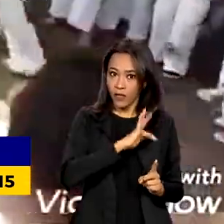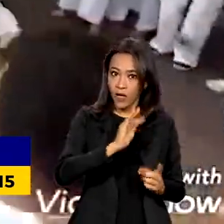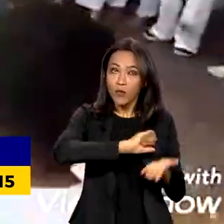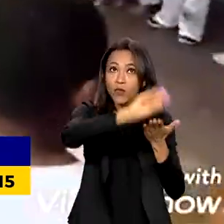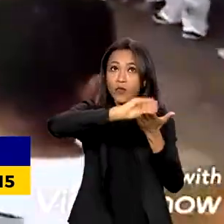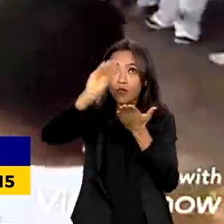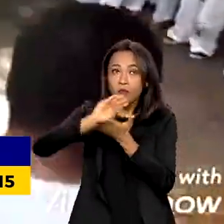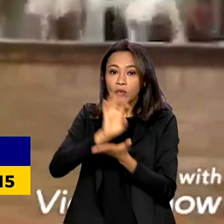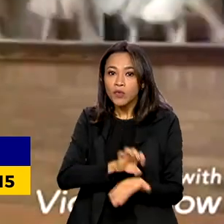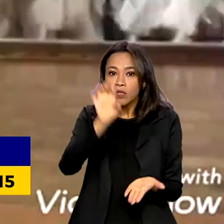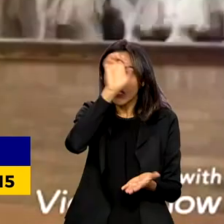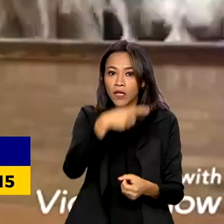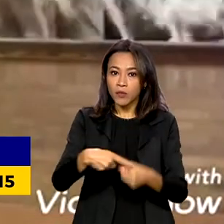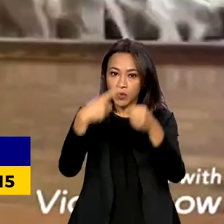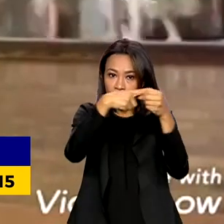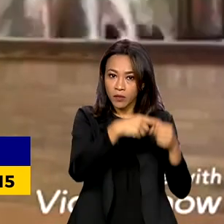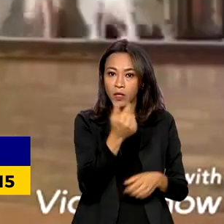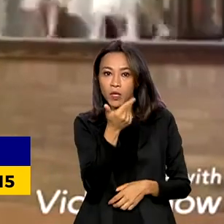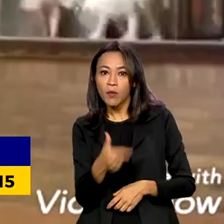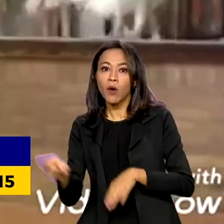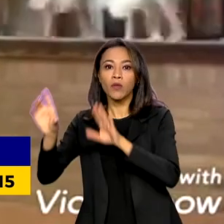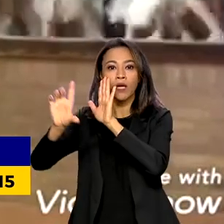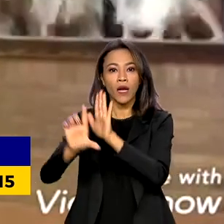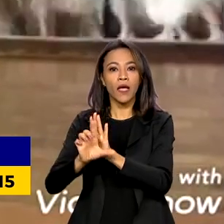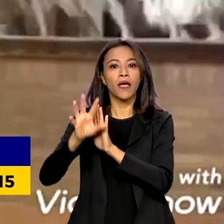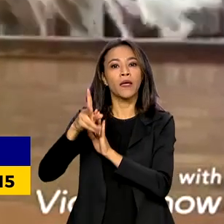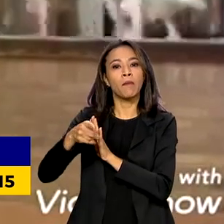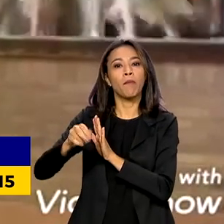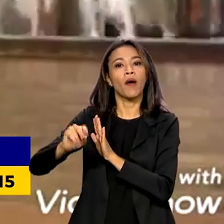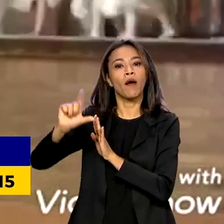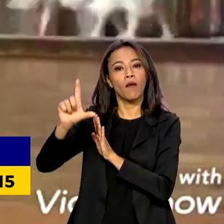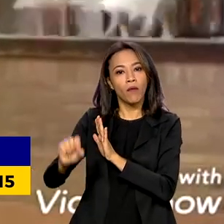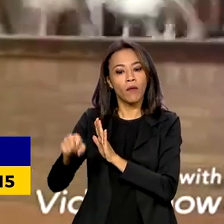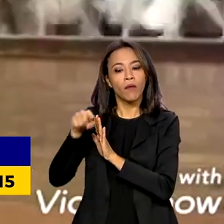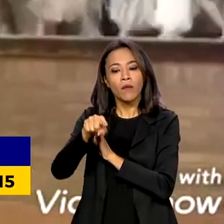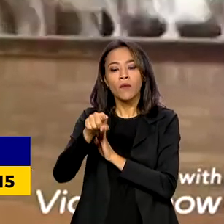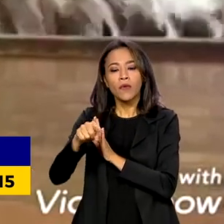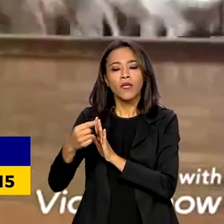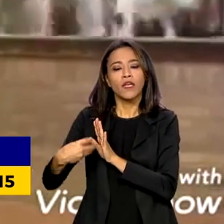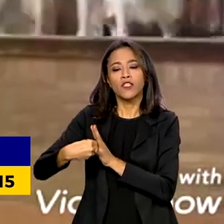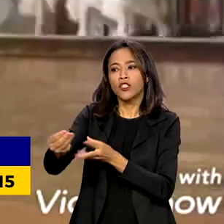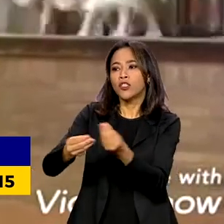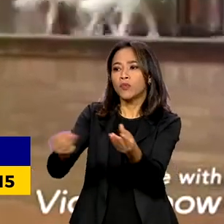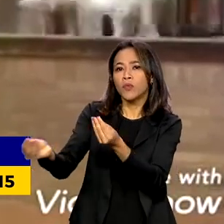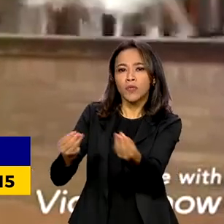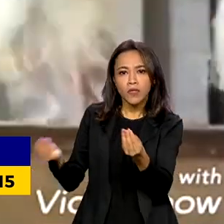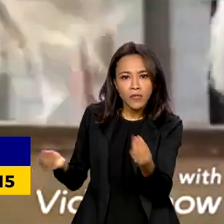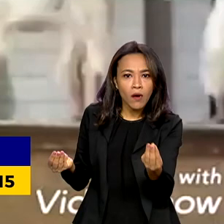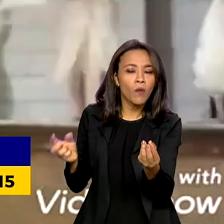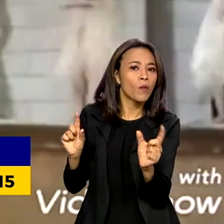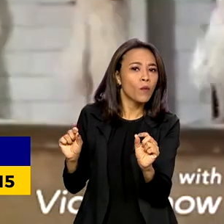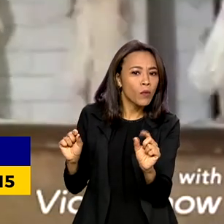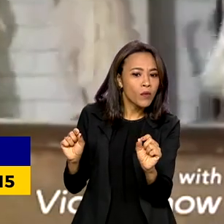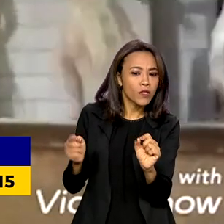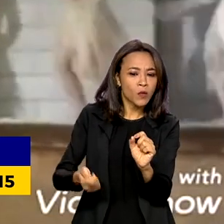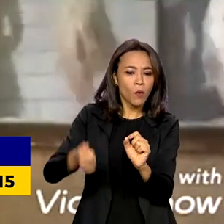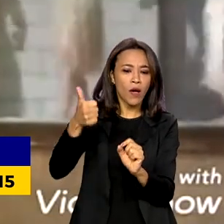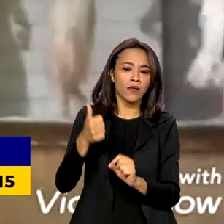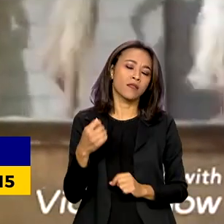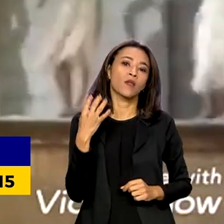estados e municípios. E a Lei Paulo Gustavo, que prevê a distribuição de forma emergencial de